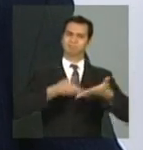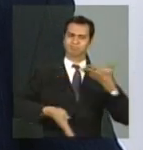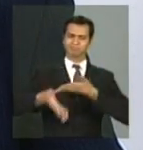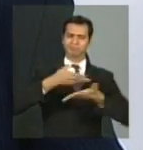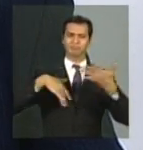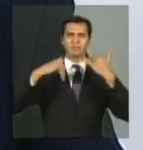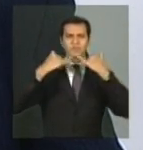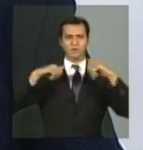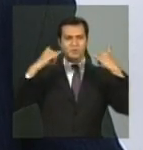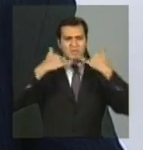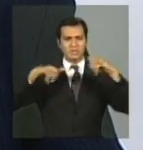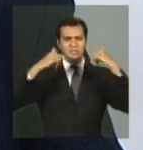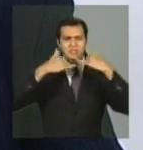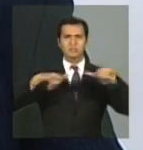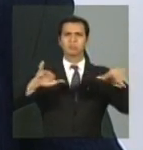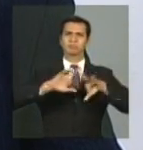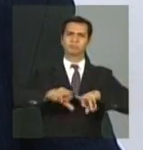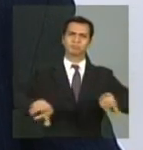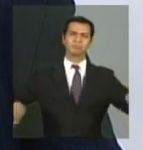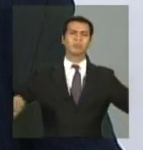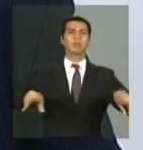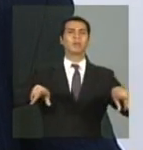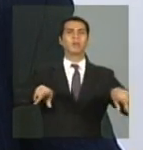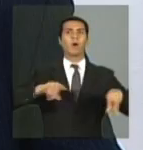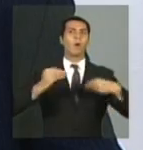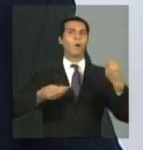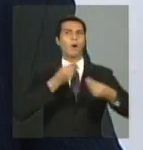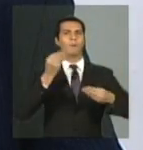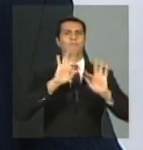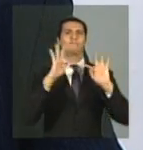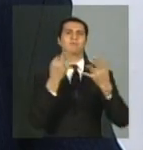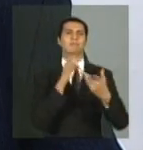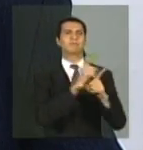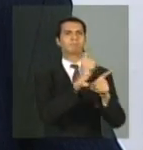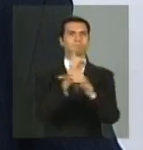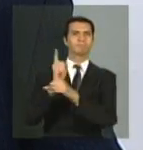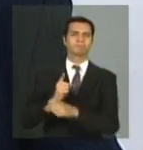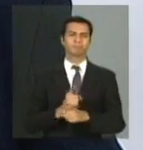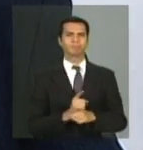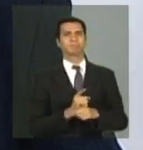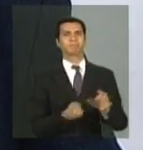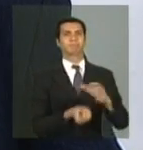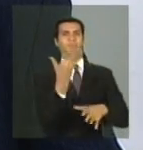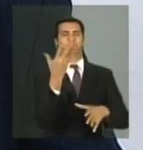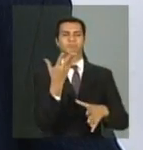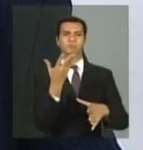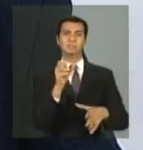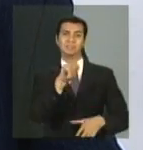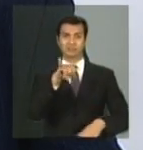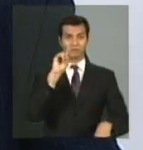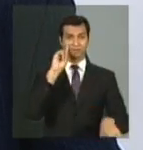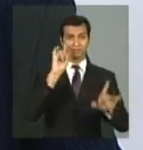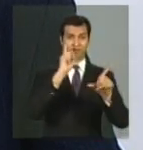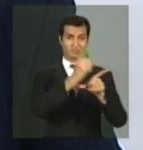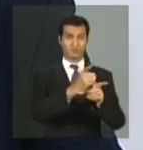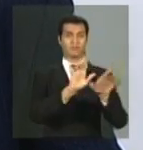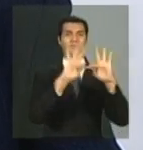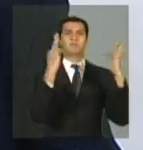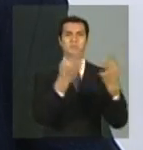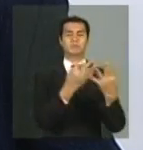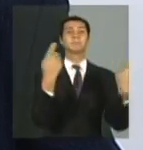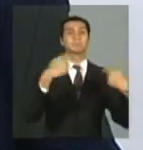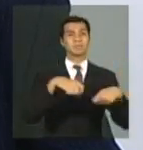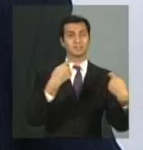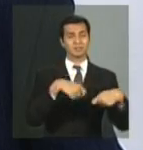respeito das famílias que vão aparecendo. No caso que encontre essas famílias, registre no